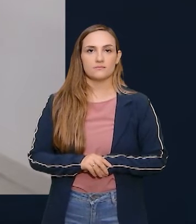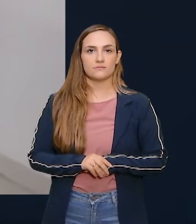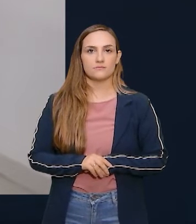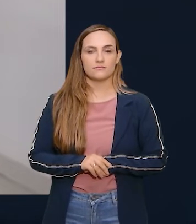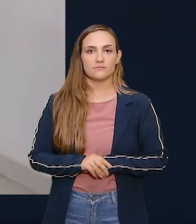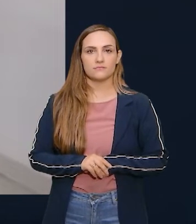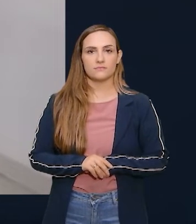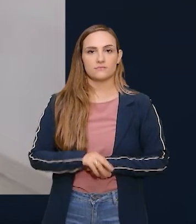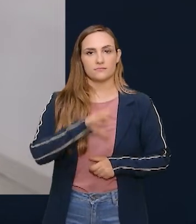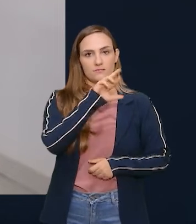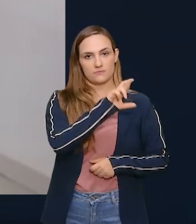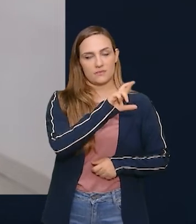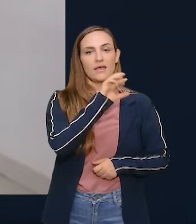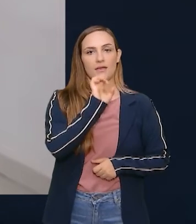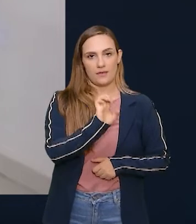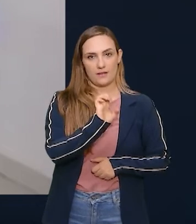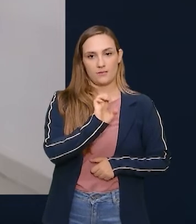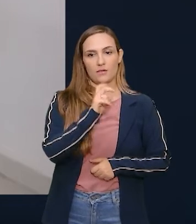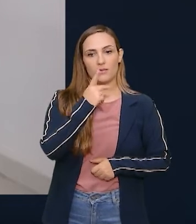Já.